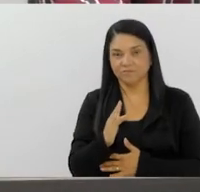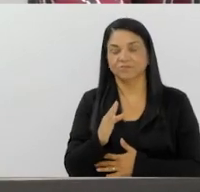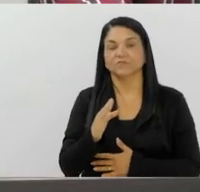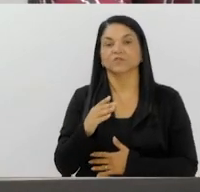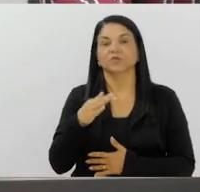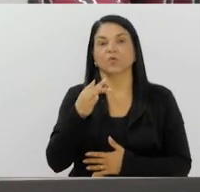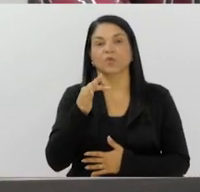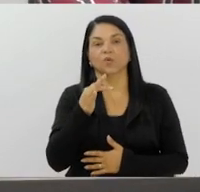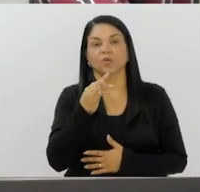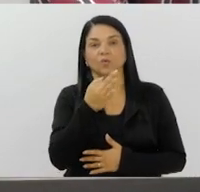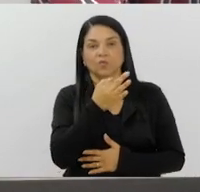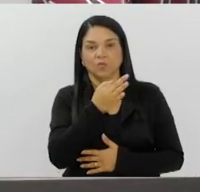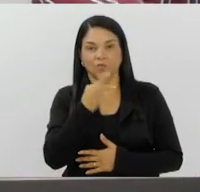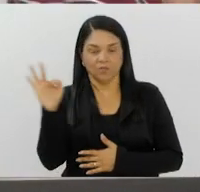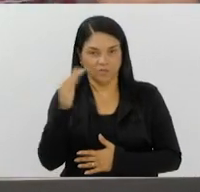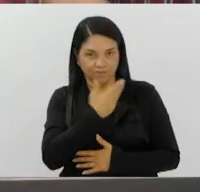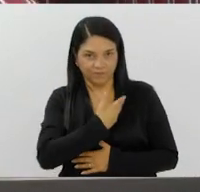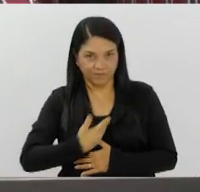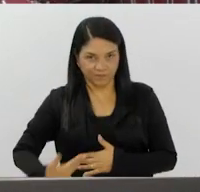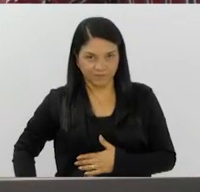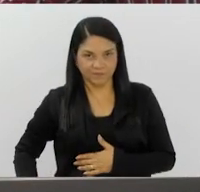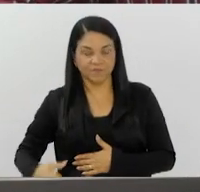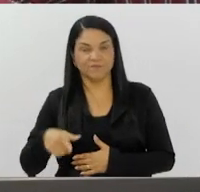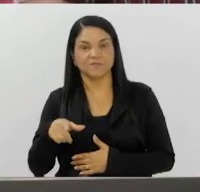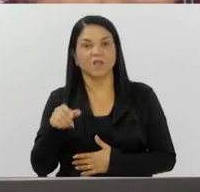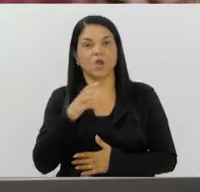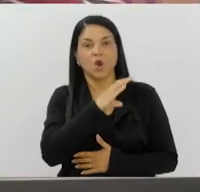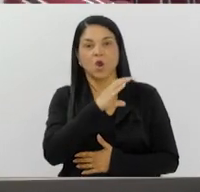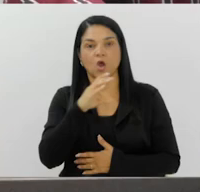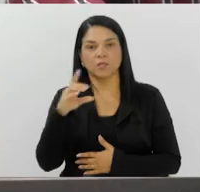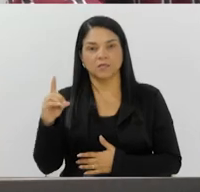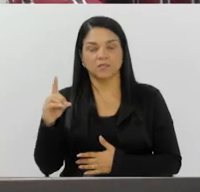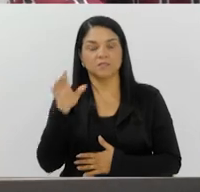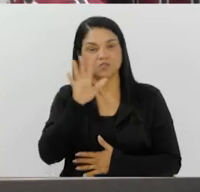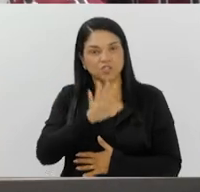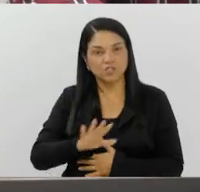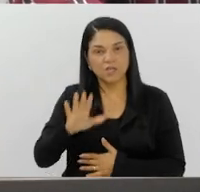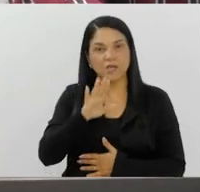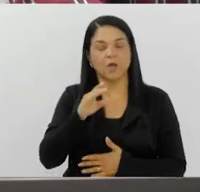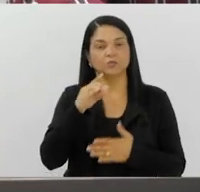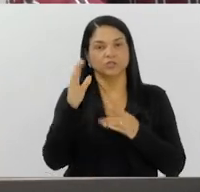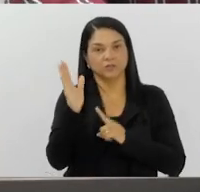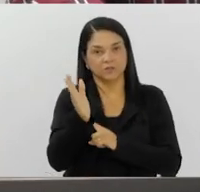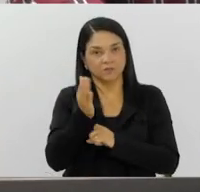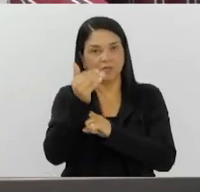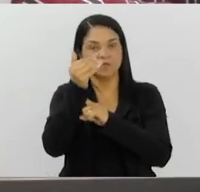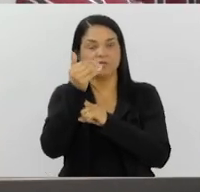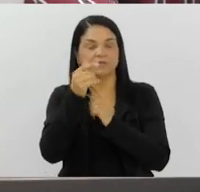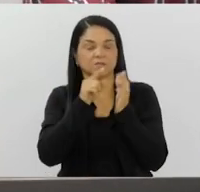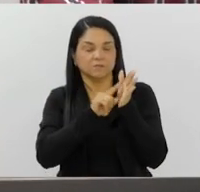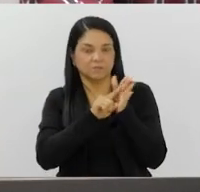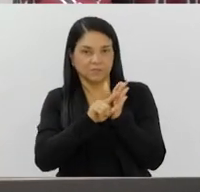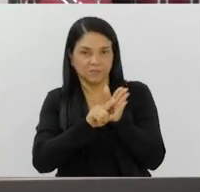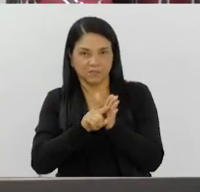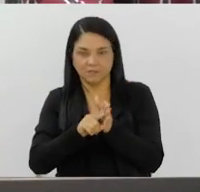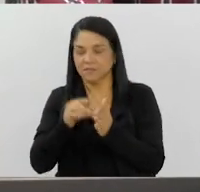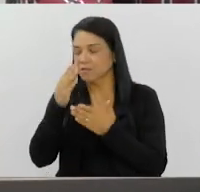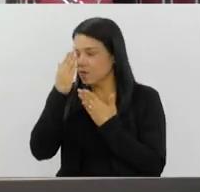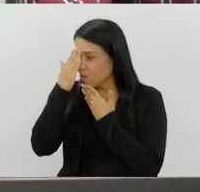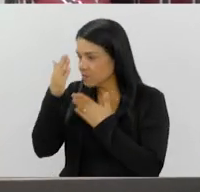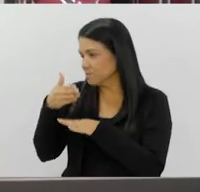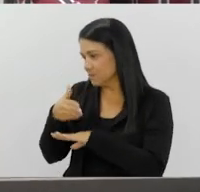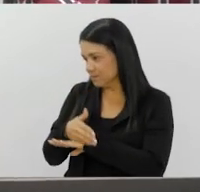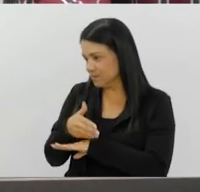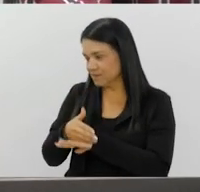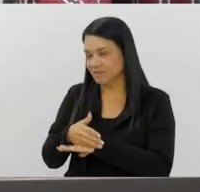é da Coordenação Geral de tecnologia e pesquisa obrigado pela presença vamos ouvi-lo com toda atenção